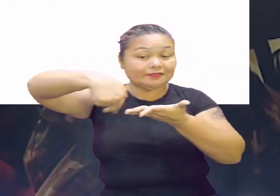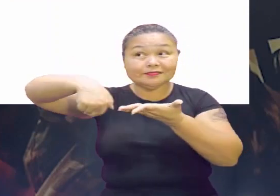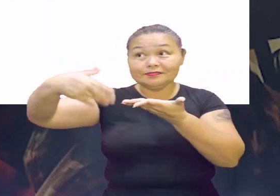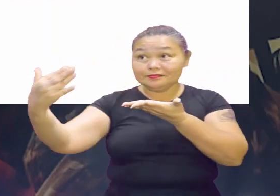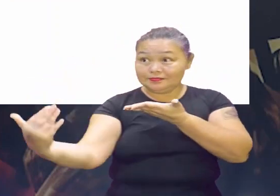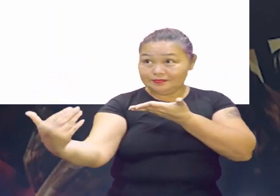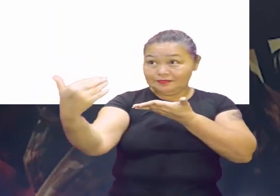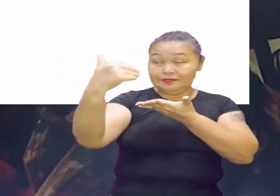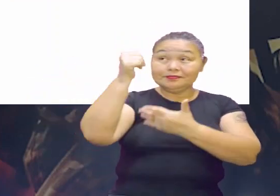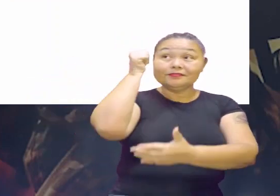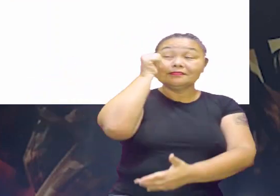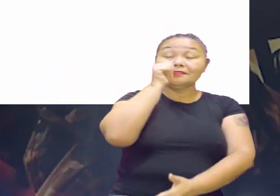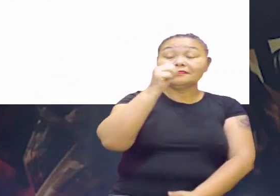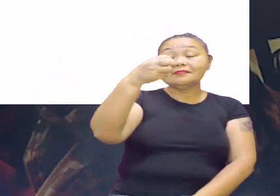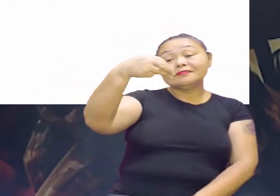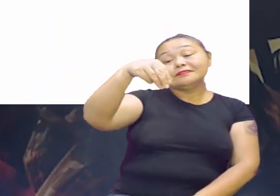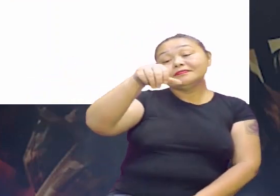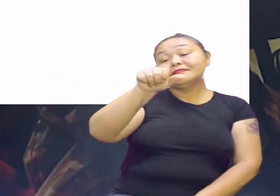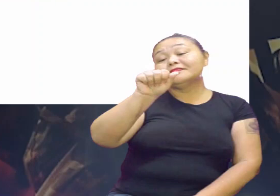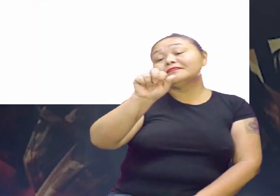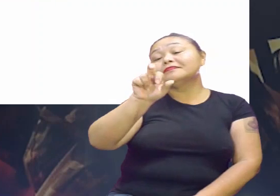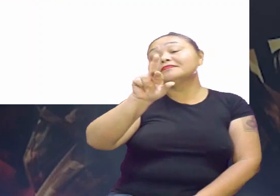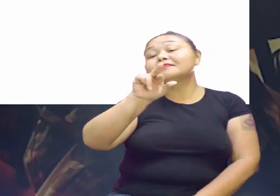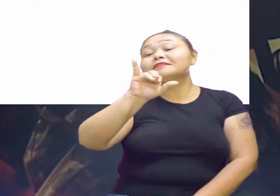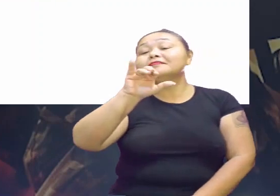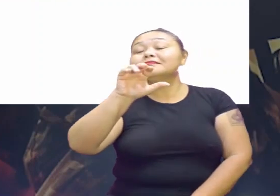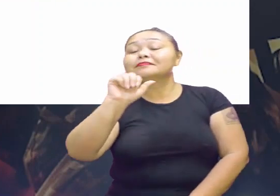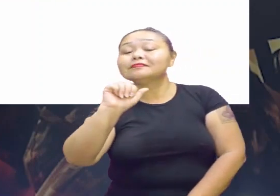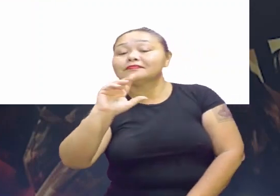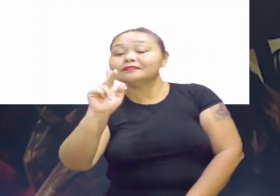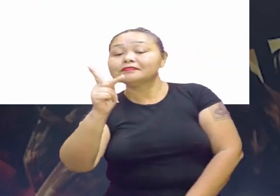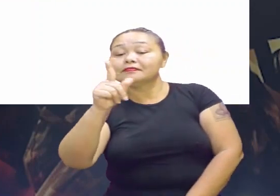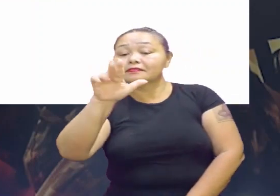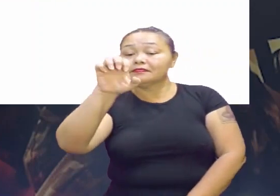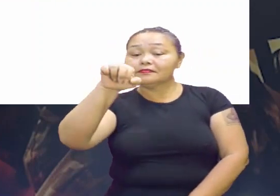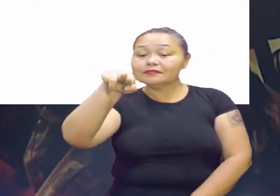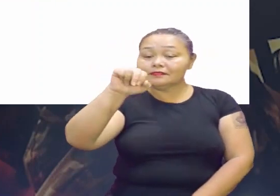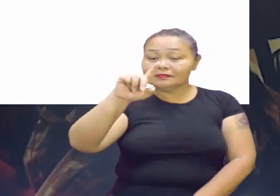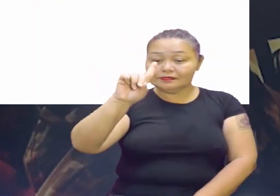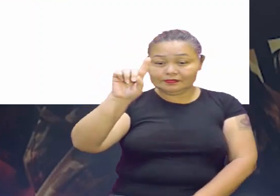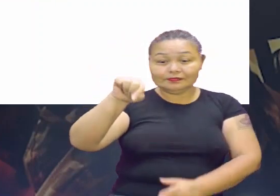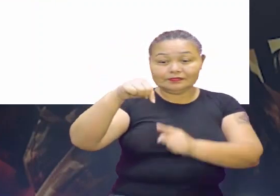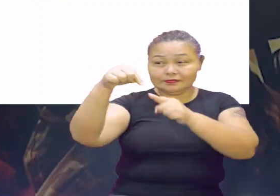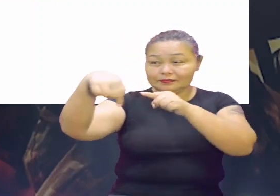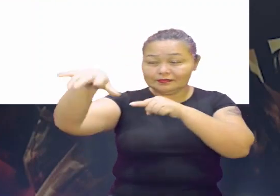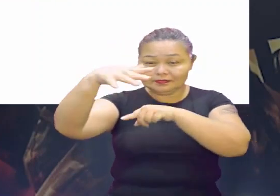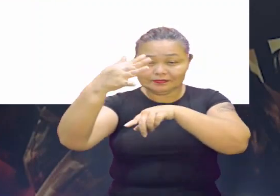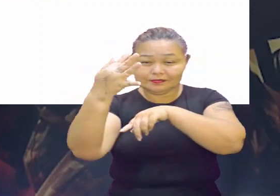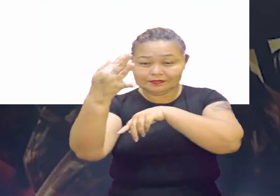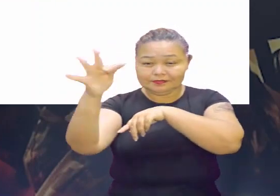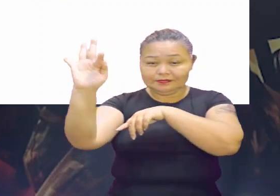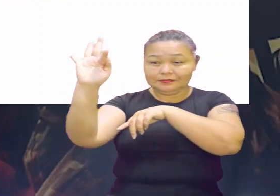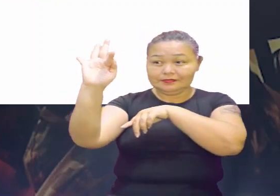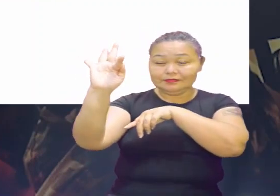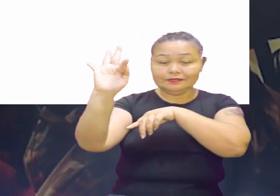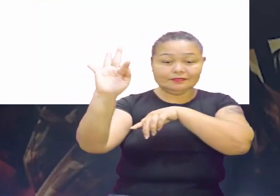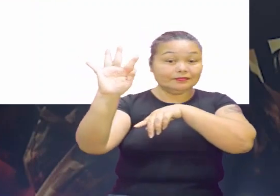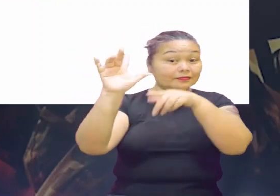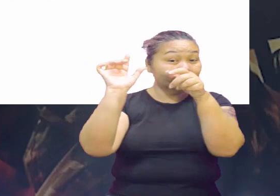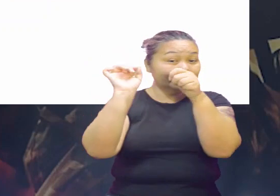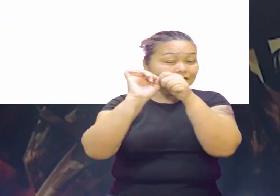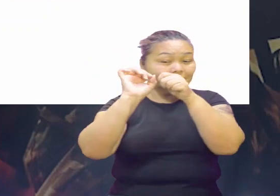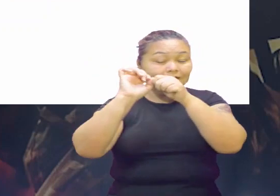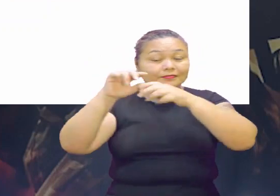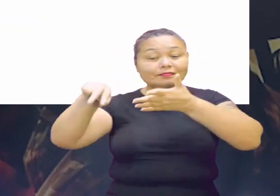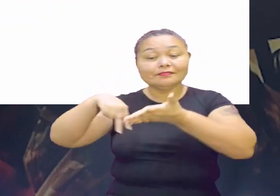Brasil. Ali onde era a França, e depois foi tomado, eles fizeram